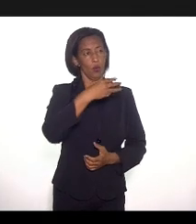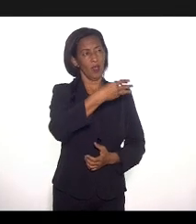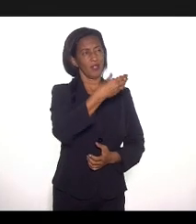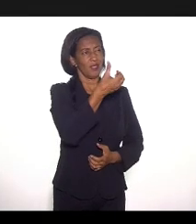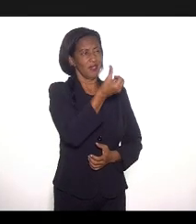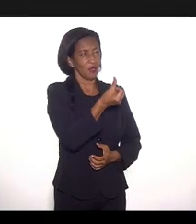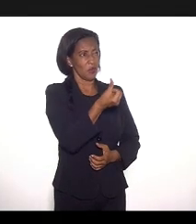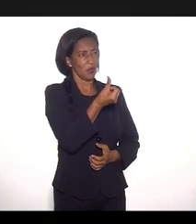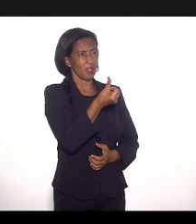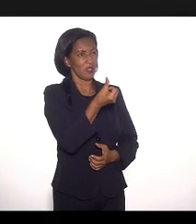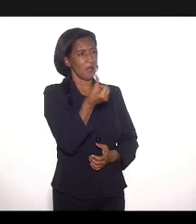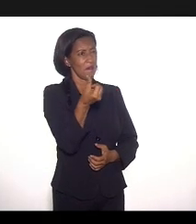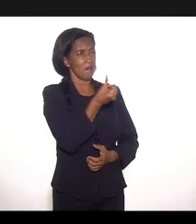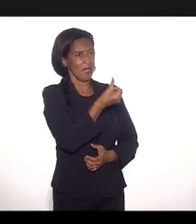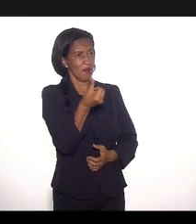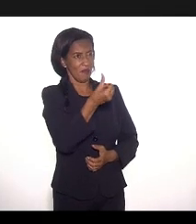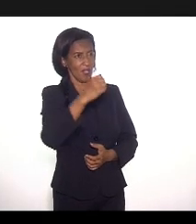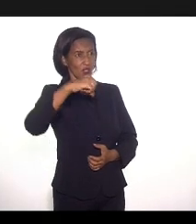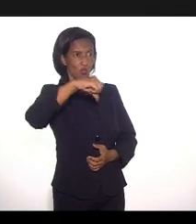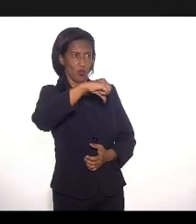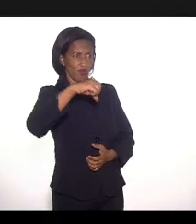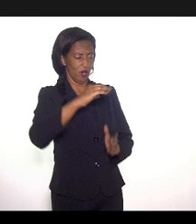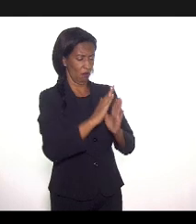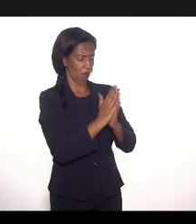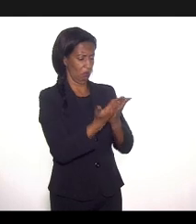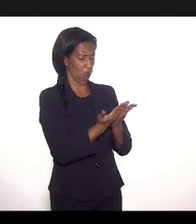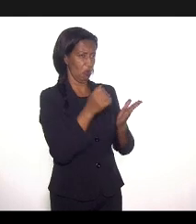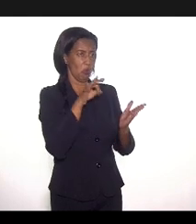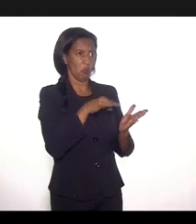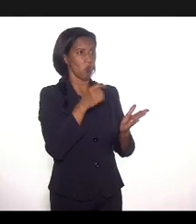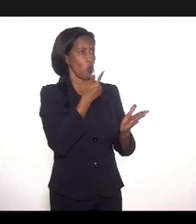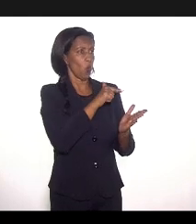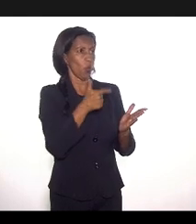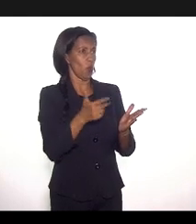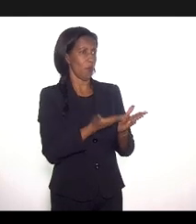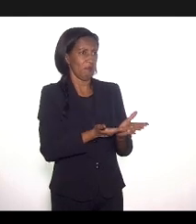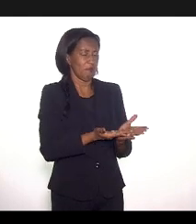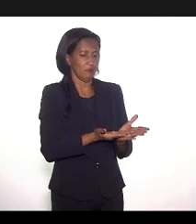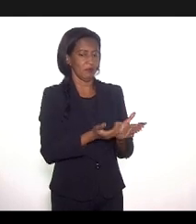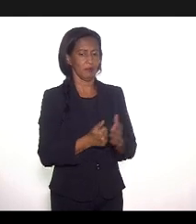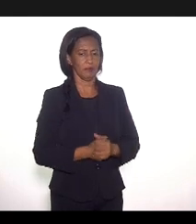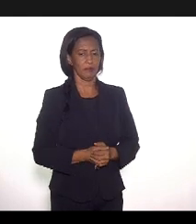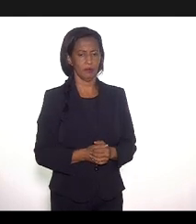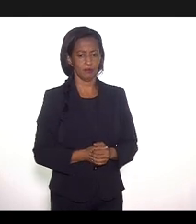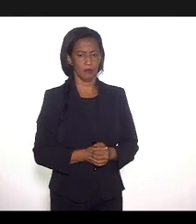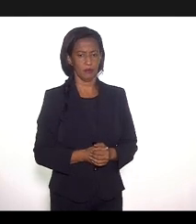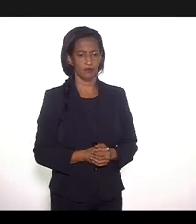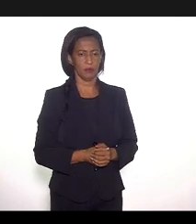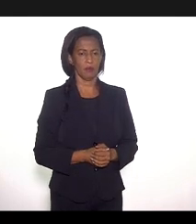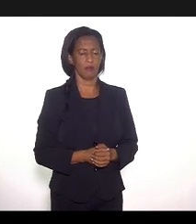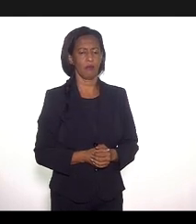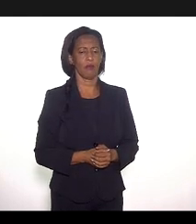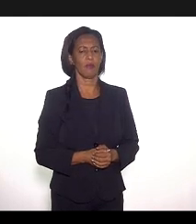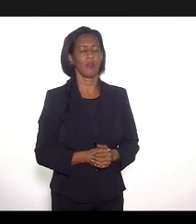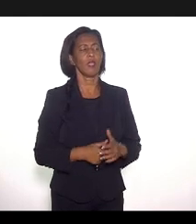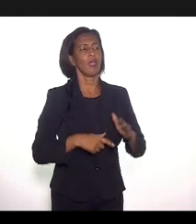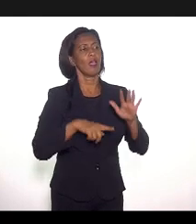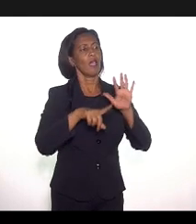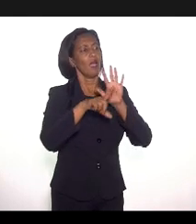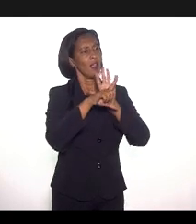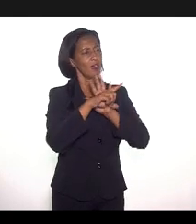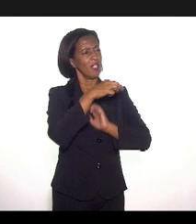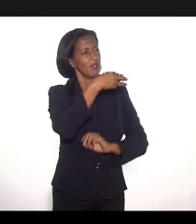de 99. Não estou. Aí perguntaria a Vossa Excelência. Comigo, deputado Luiz Paulo. Se a lei